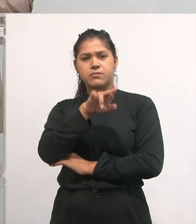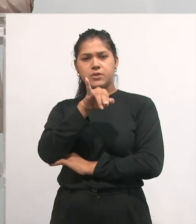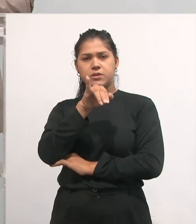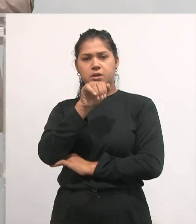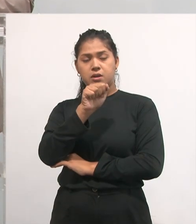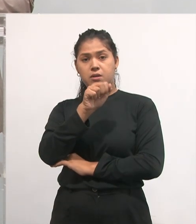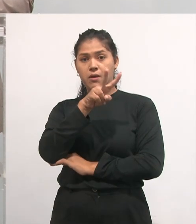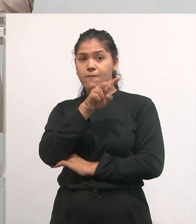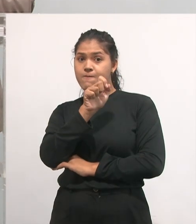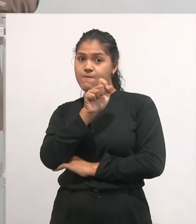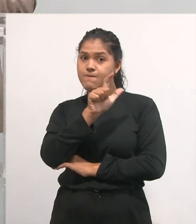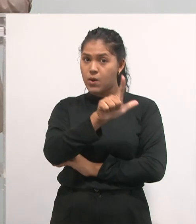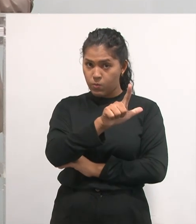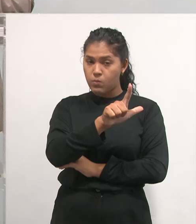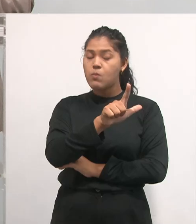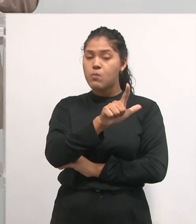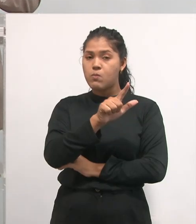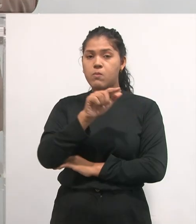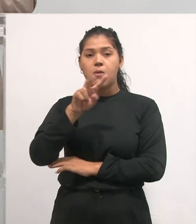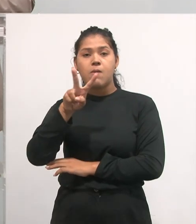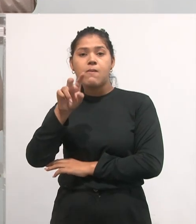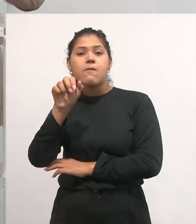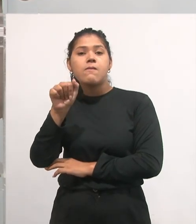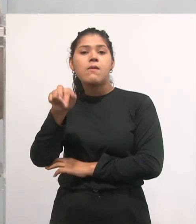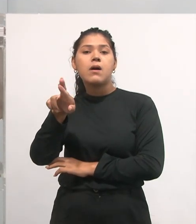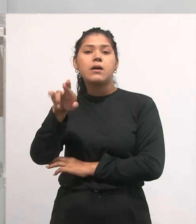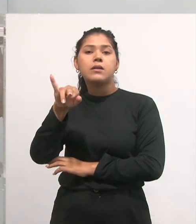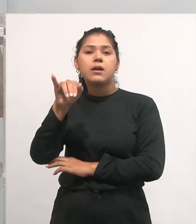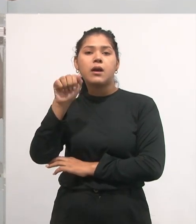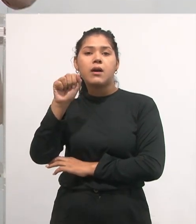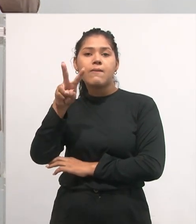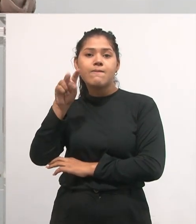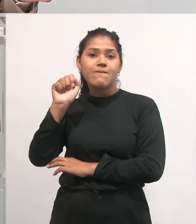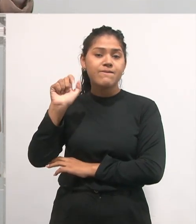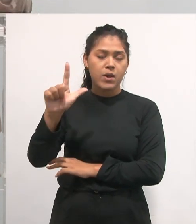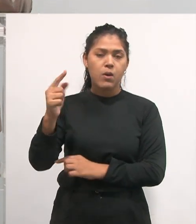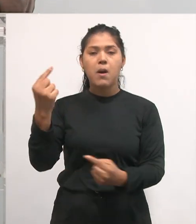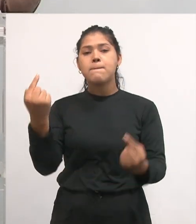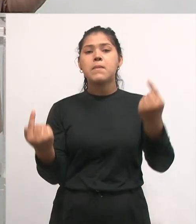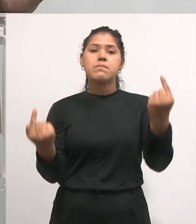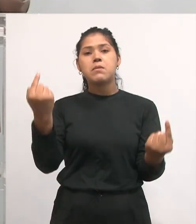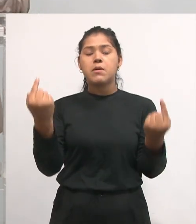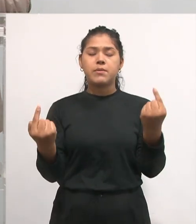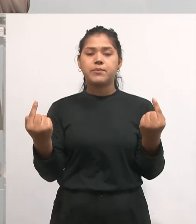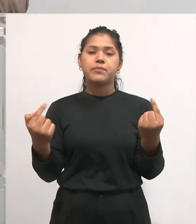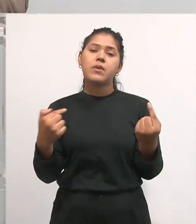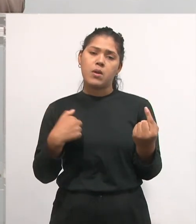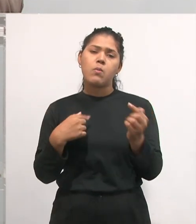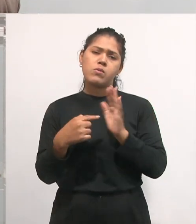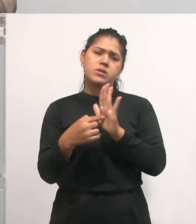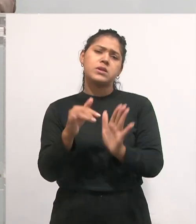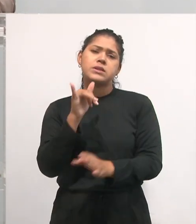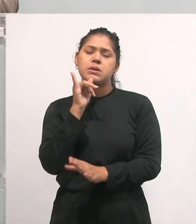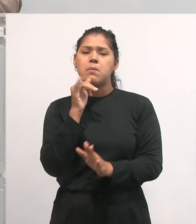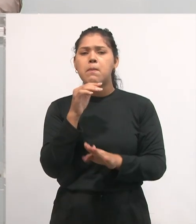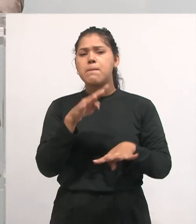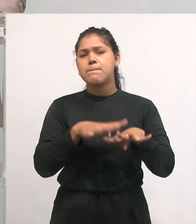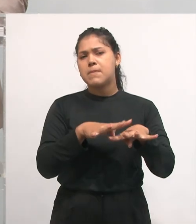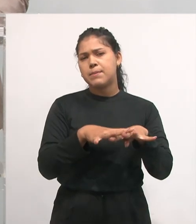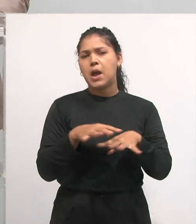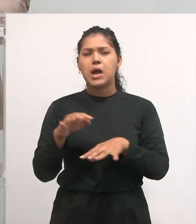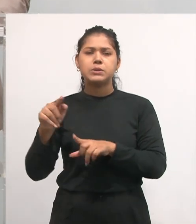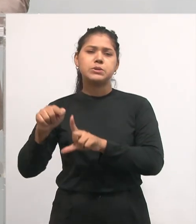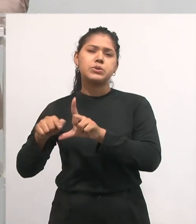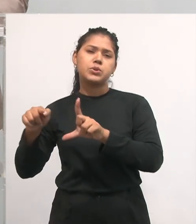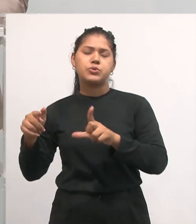O relacionamento entre duas variáveis. A gente utilizou aqui a ideia de nota de matemática, nota de estatística,